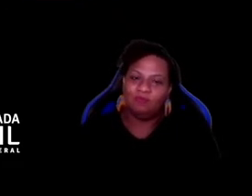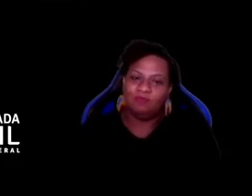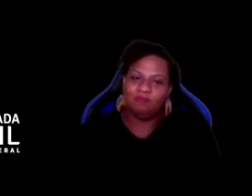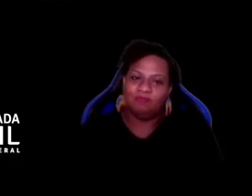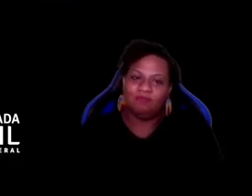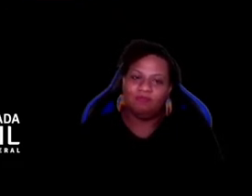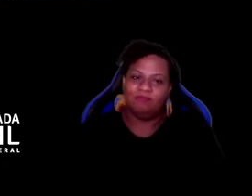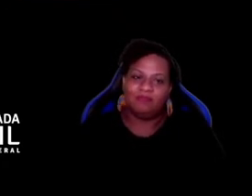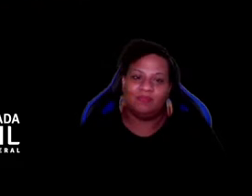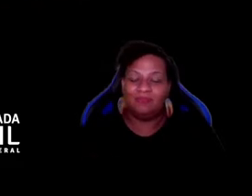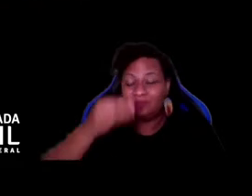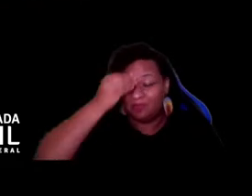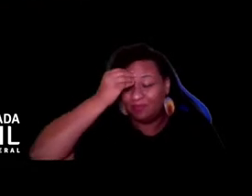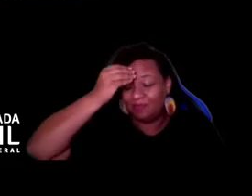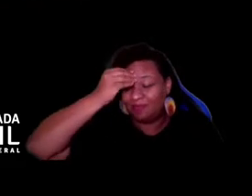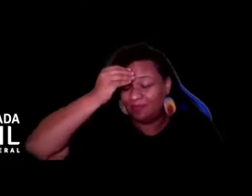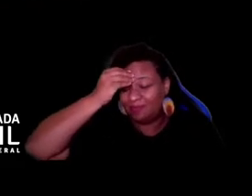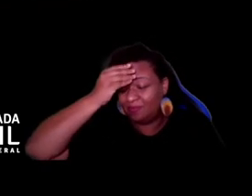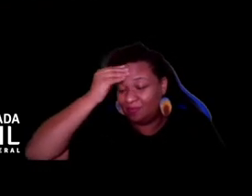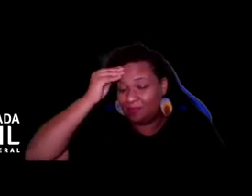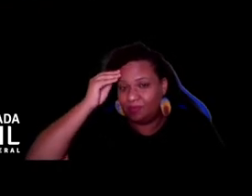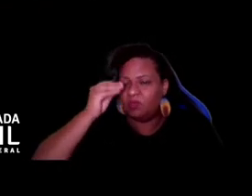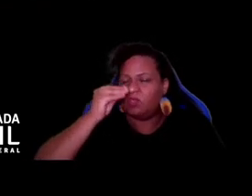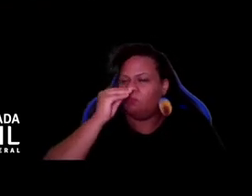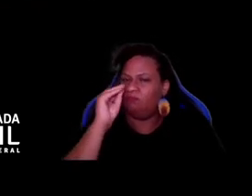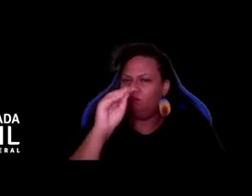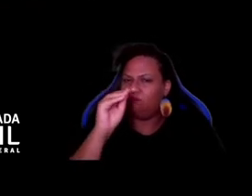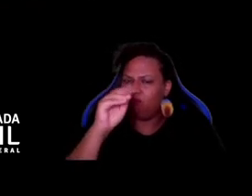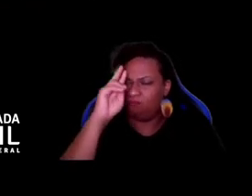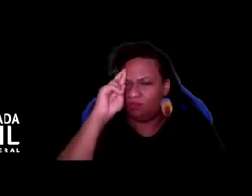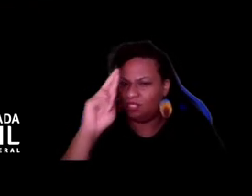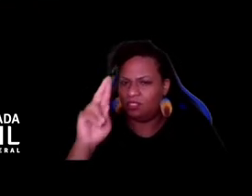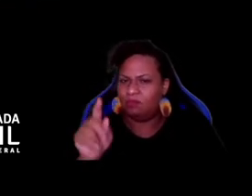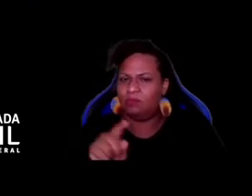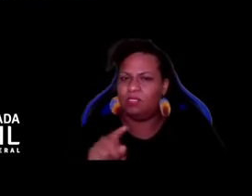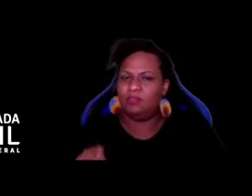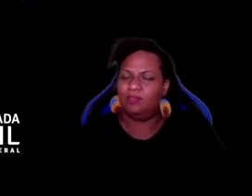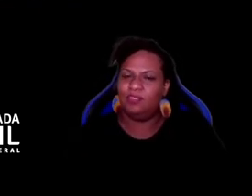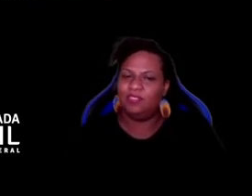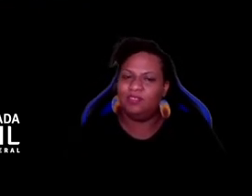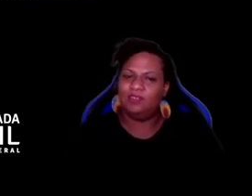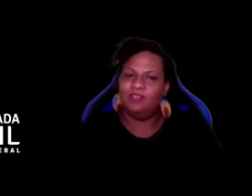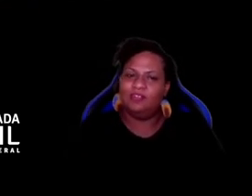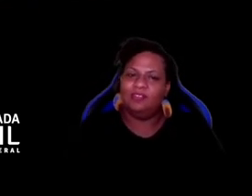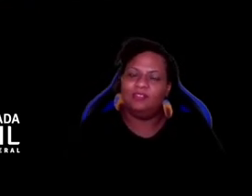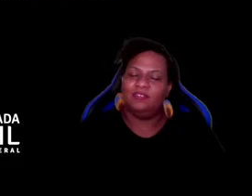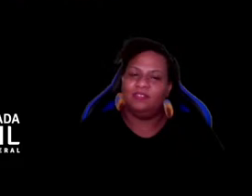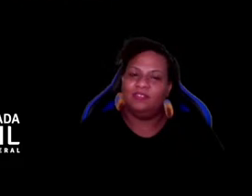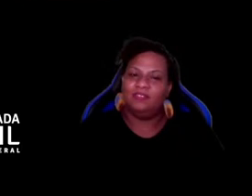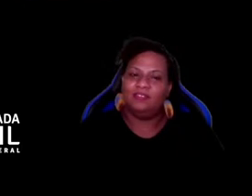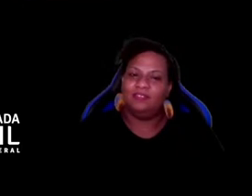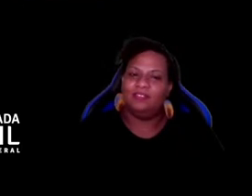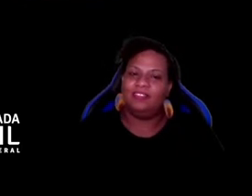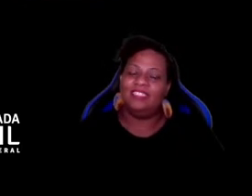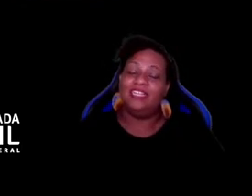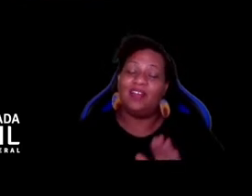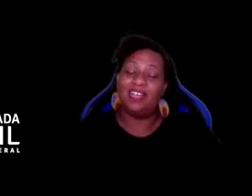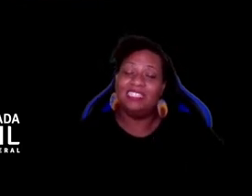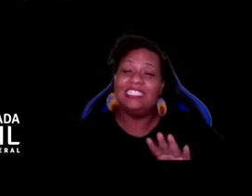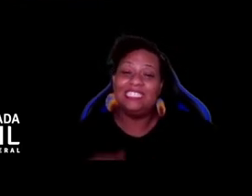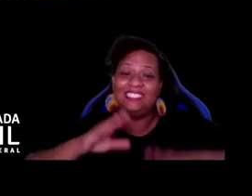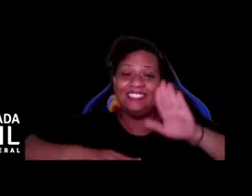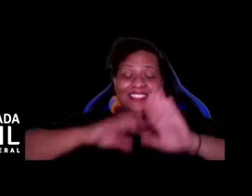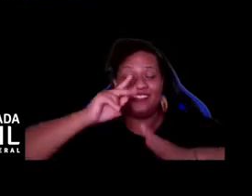consigo guardar, não é falta de carinho nem de respeito com vocês, não. É porque, às vezes, falta